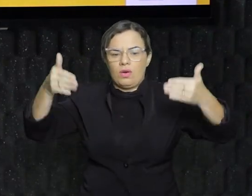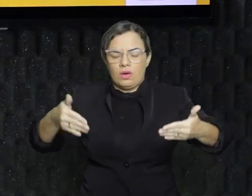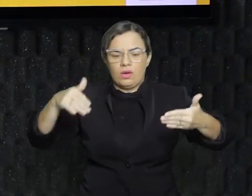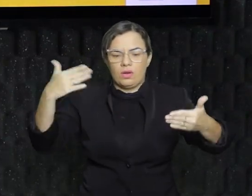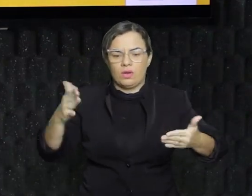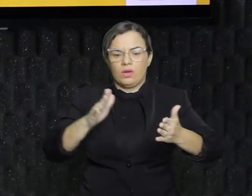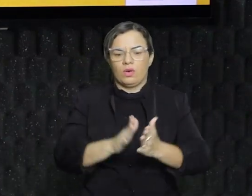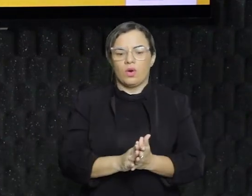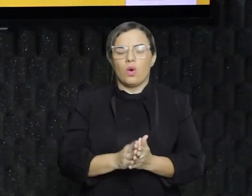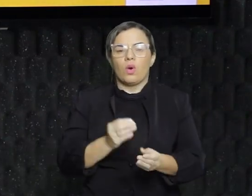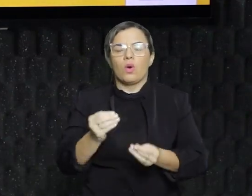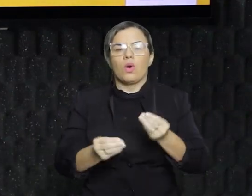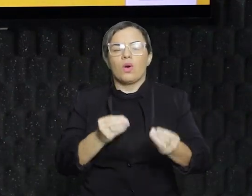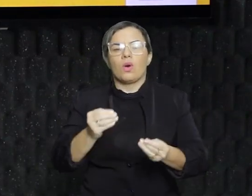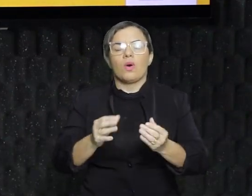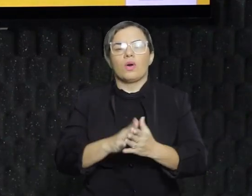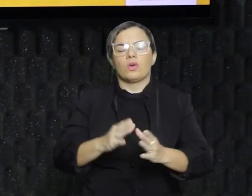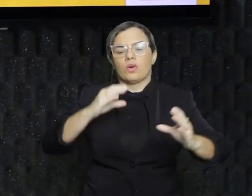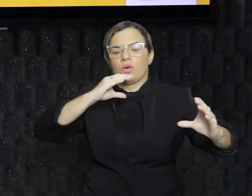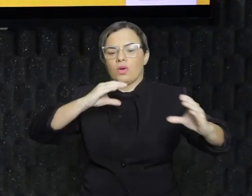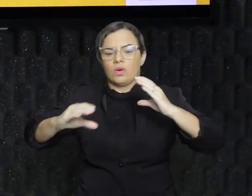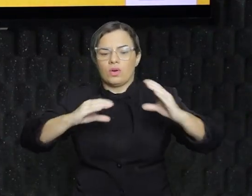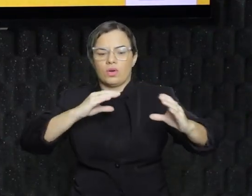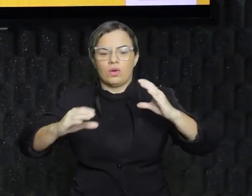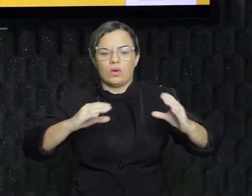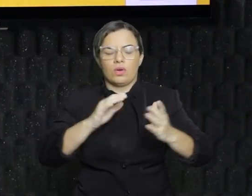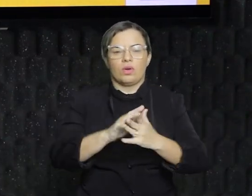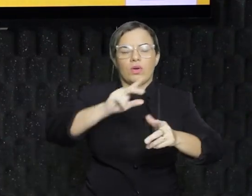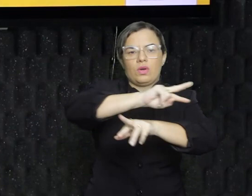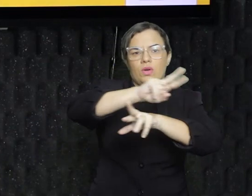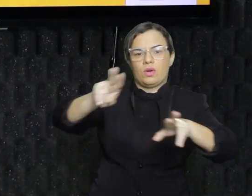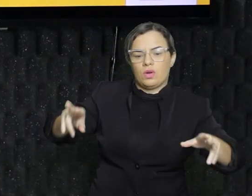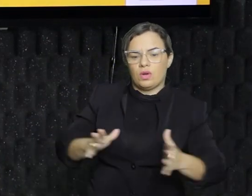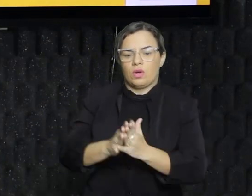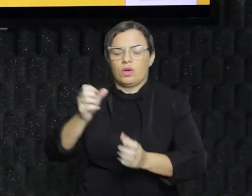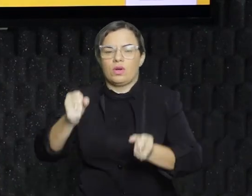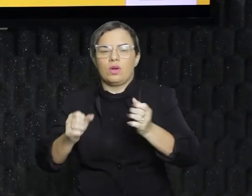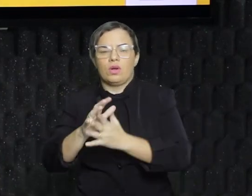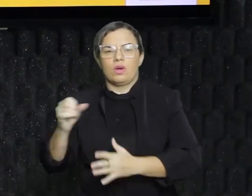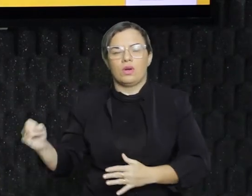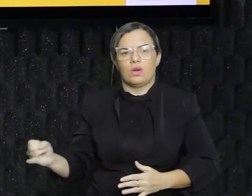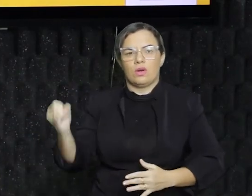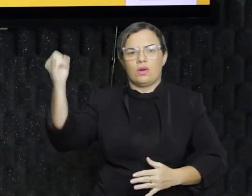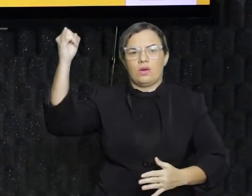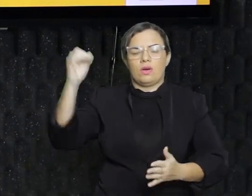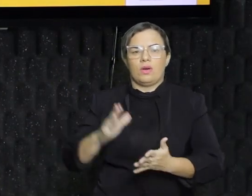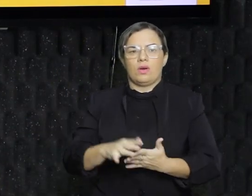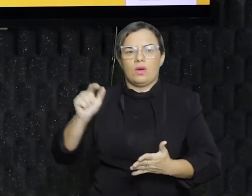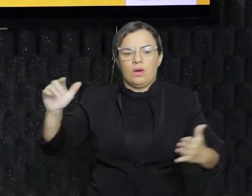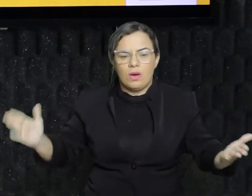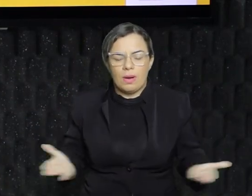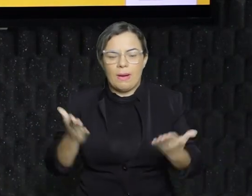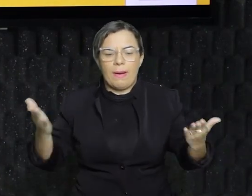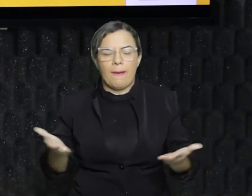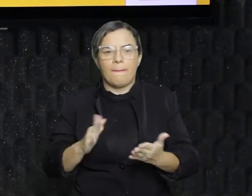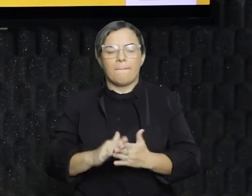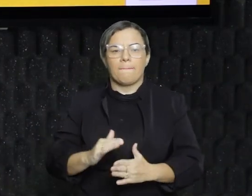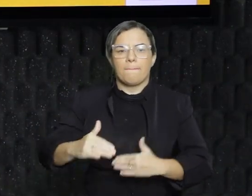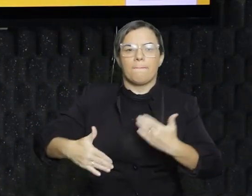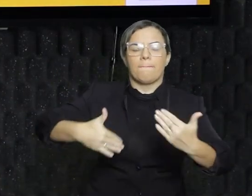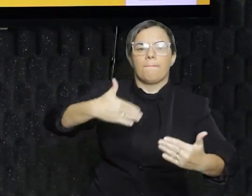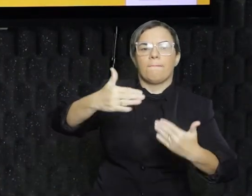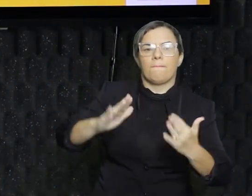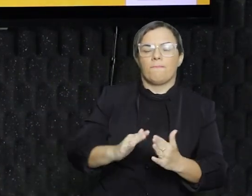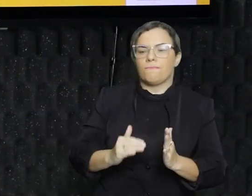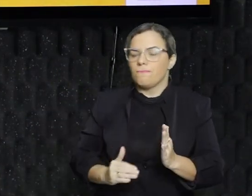aos meios de transporte e comunicação, porque eles são fundamentais para a intensificação desse processo de globalização, que